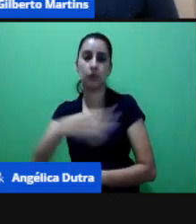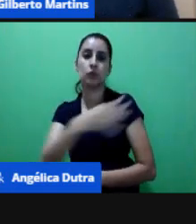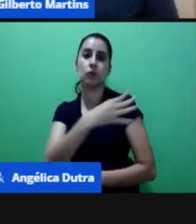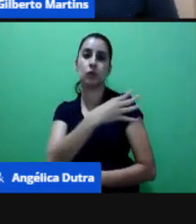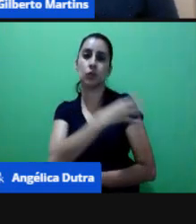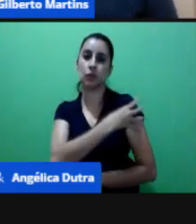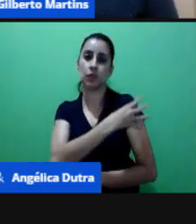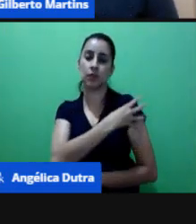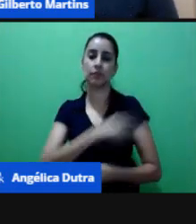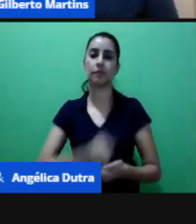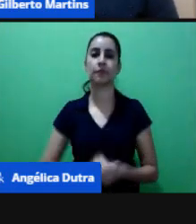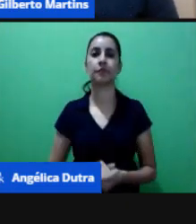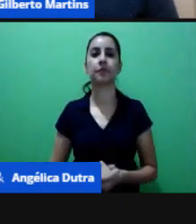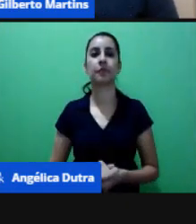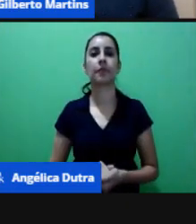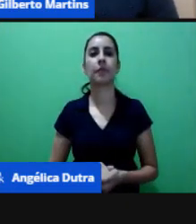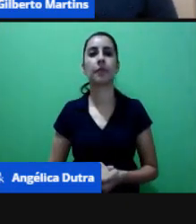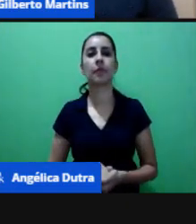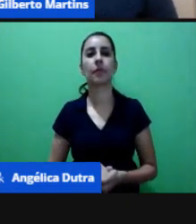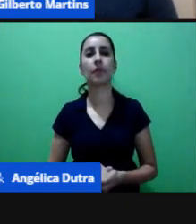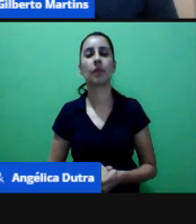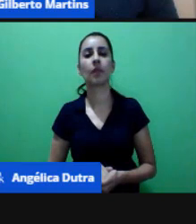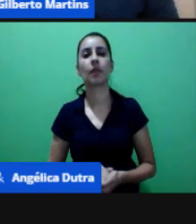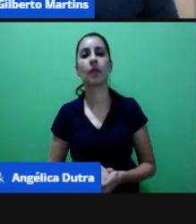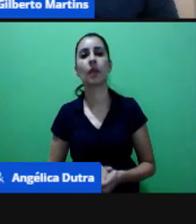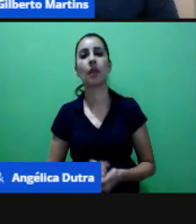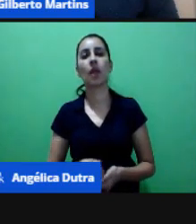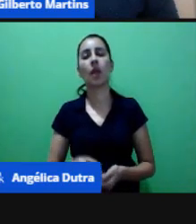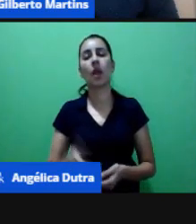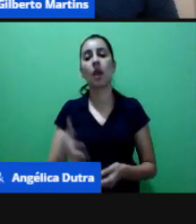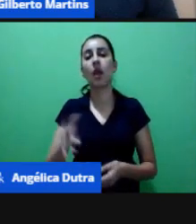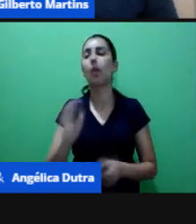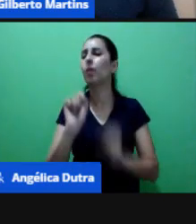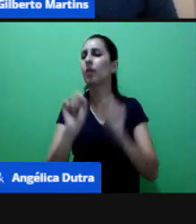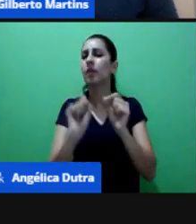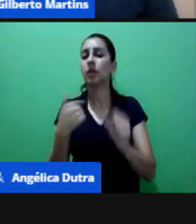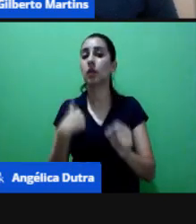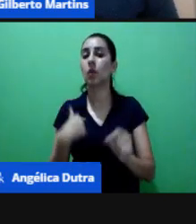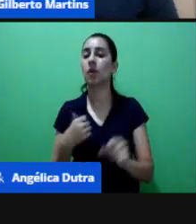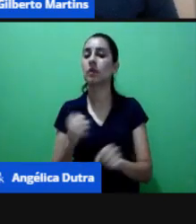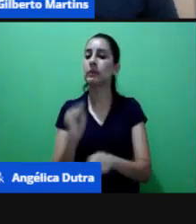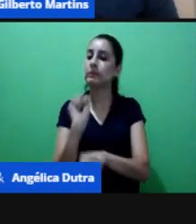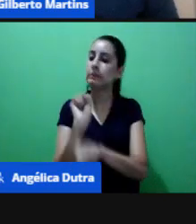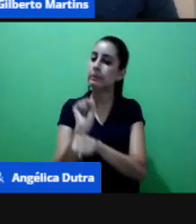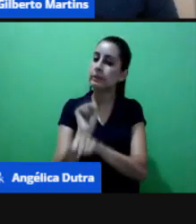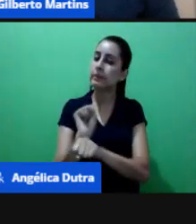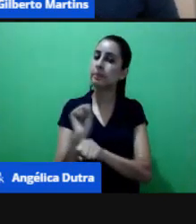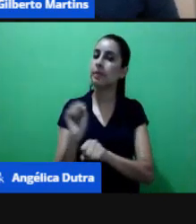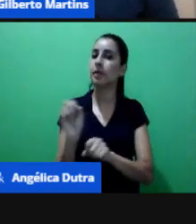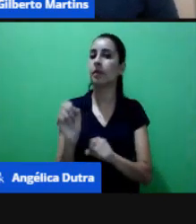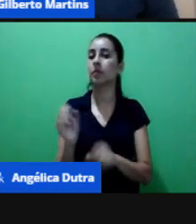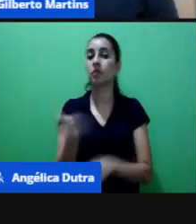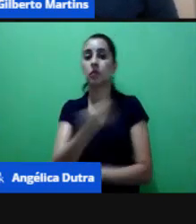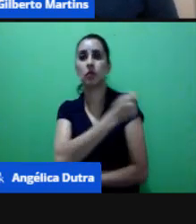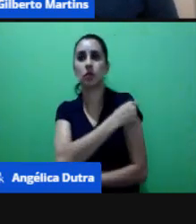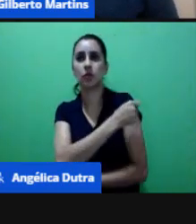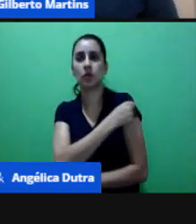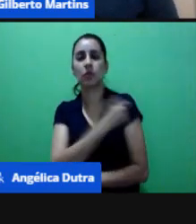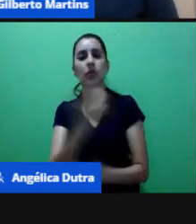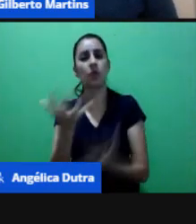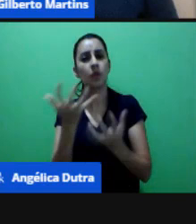coloca expectativas, realmente é aquilo que a gente espera enquanto professor dos nossos